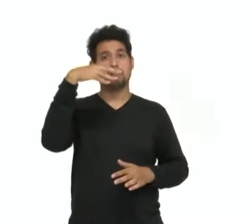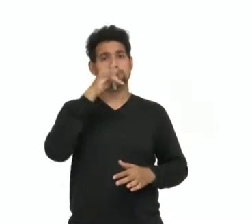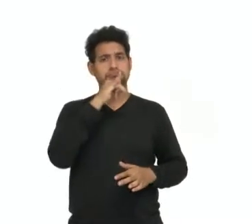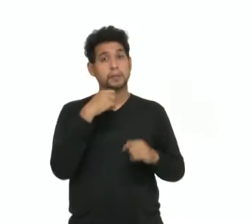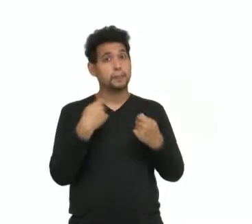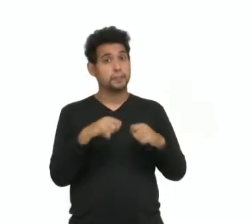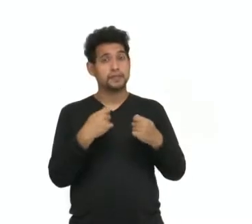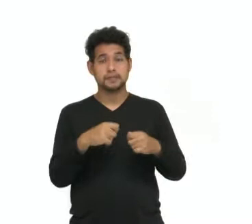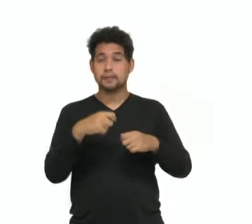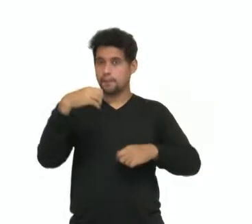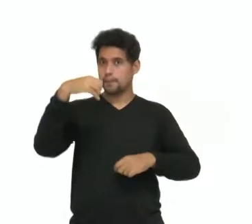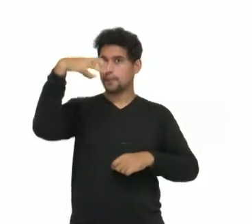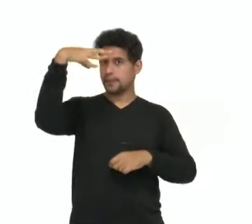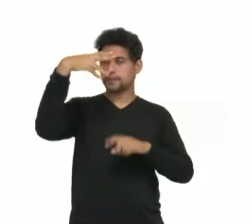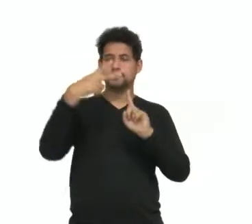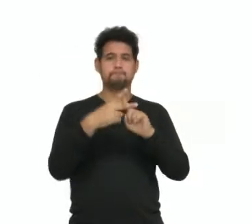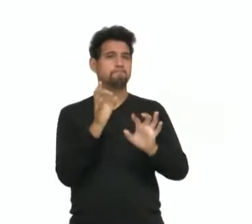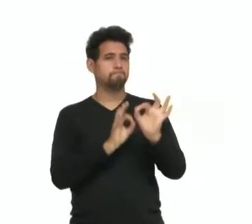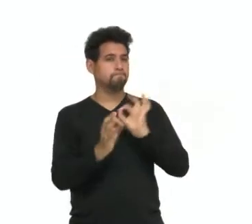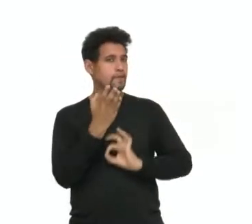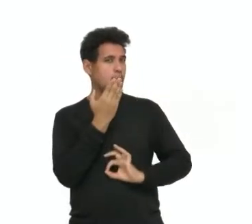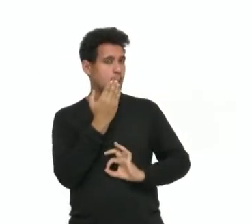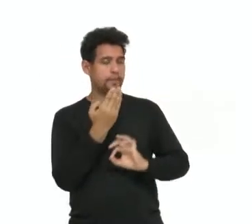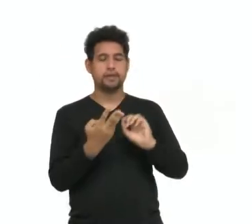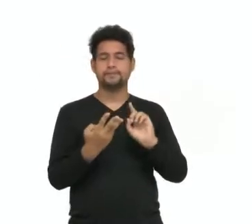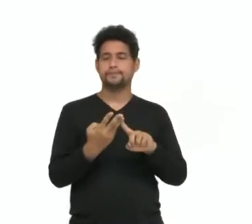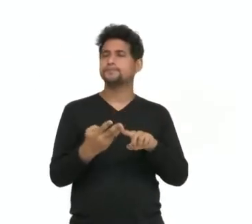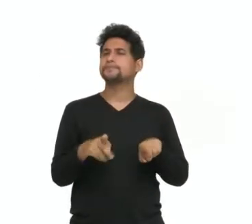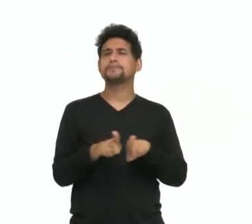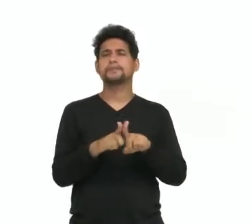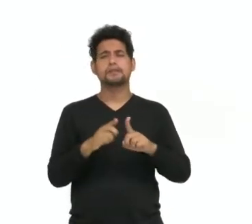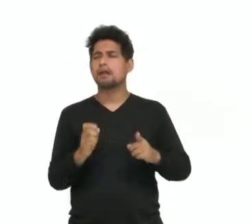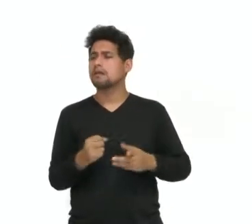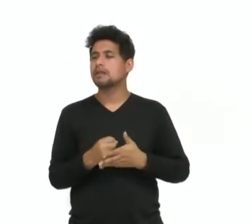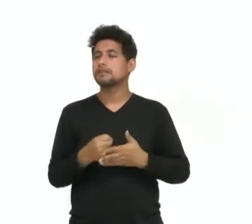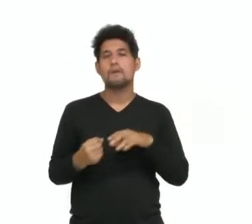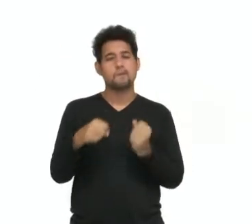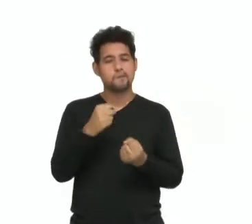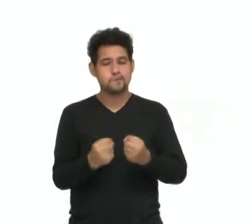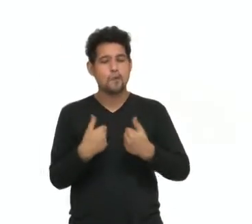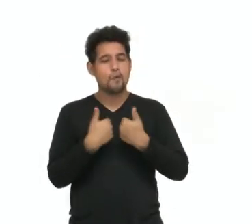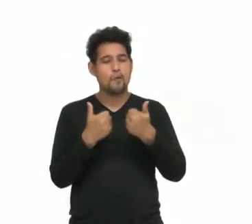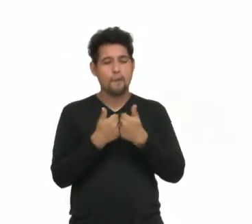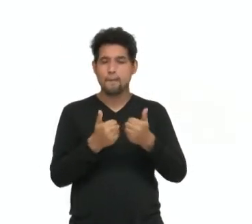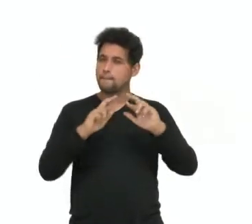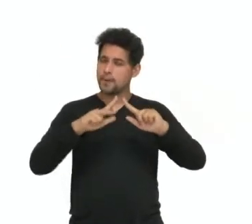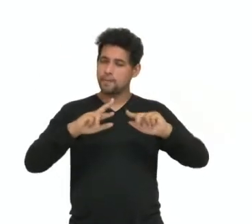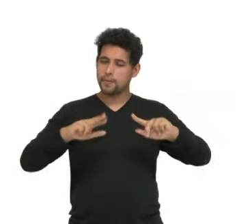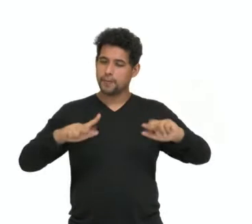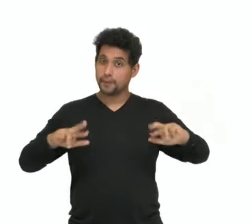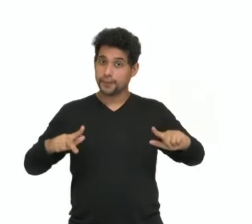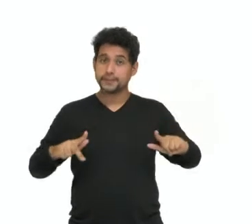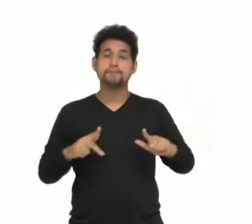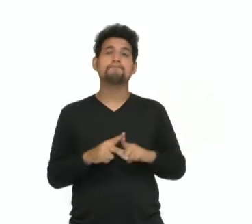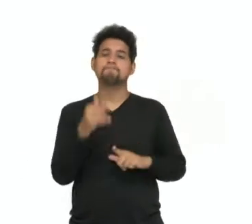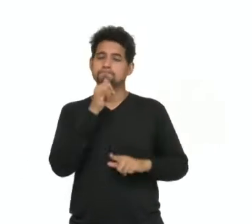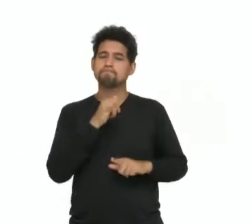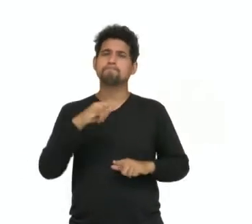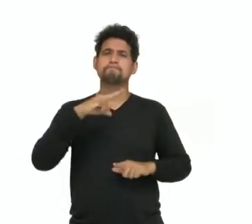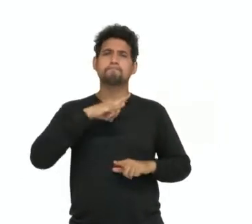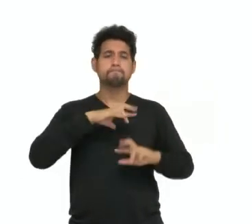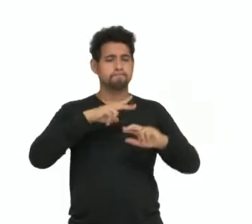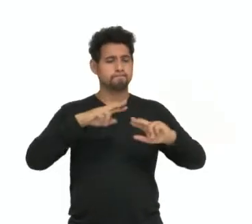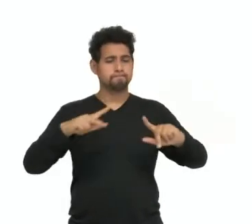para acender a luz, preparar nossas refeições e nos transportar de carro ou de ônibus. Essa energia vem de um conjunto